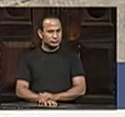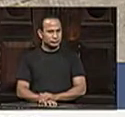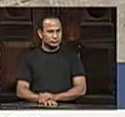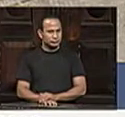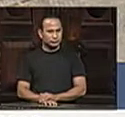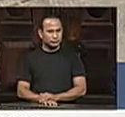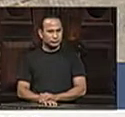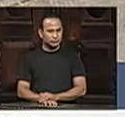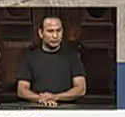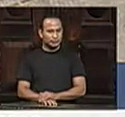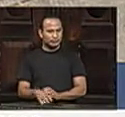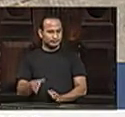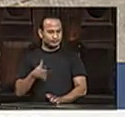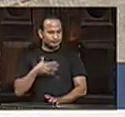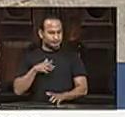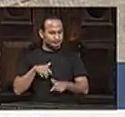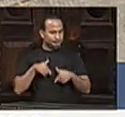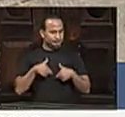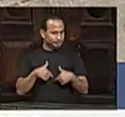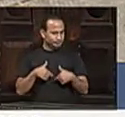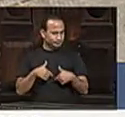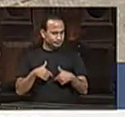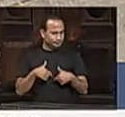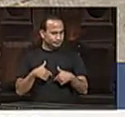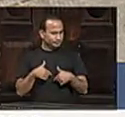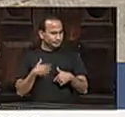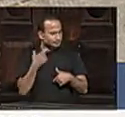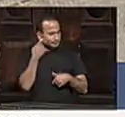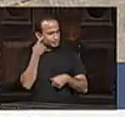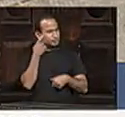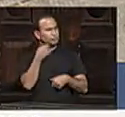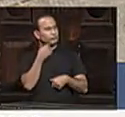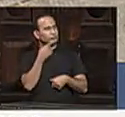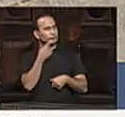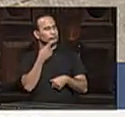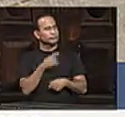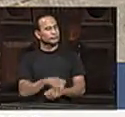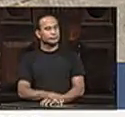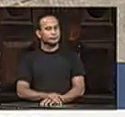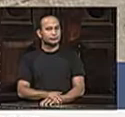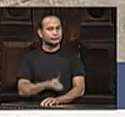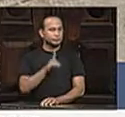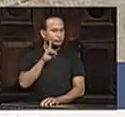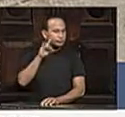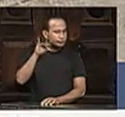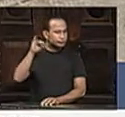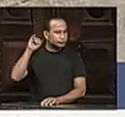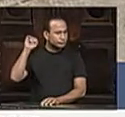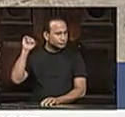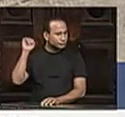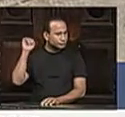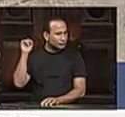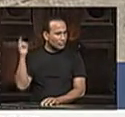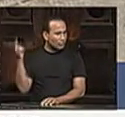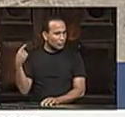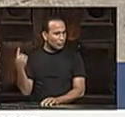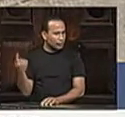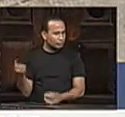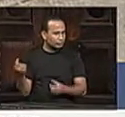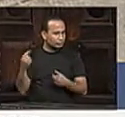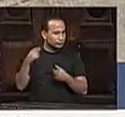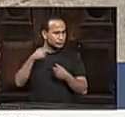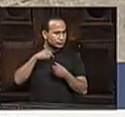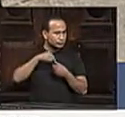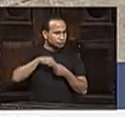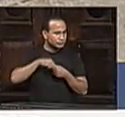provocou em mim uma indagação. Há poucos dias atrás, nós votamos o